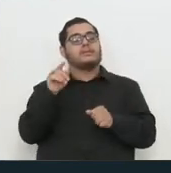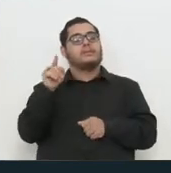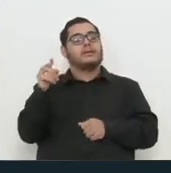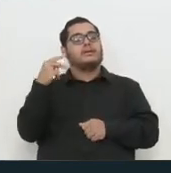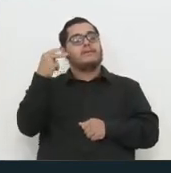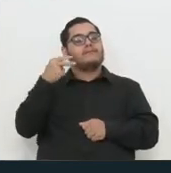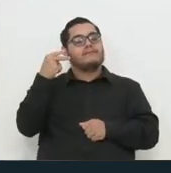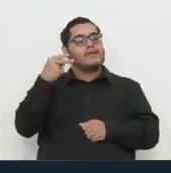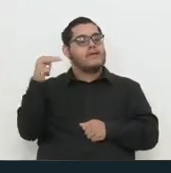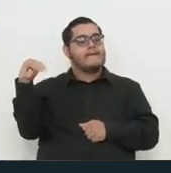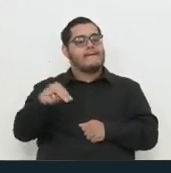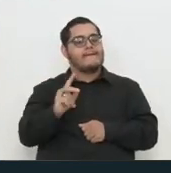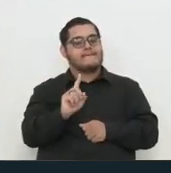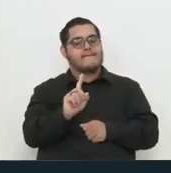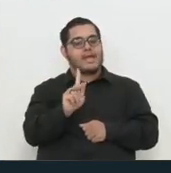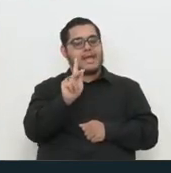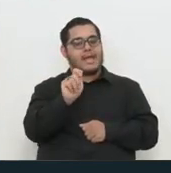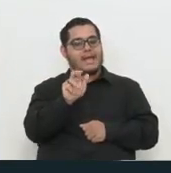do vereador Karina